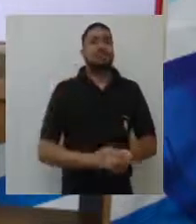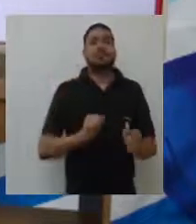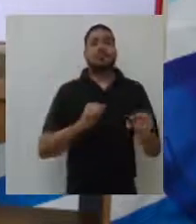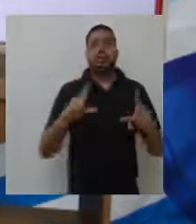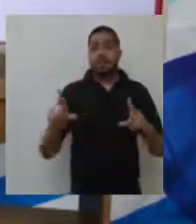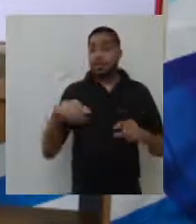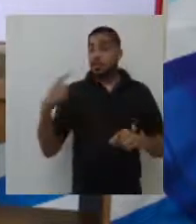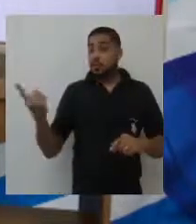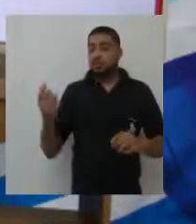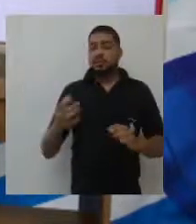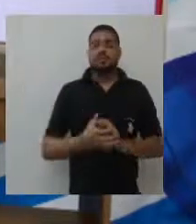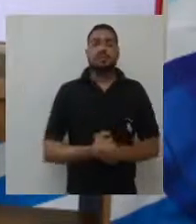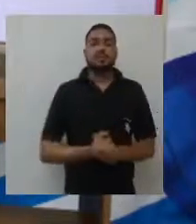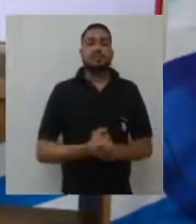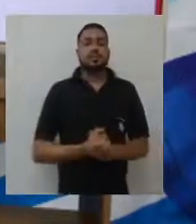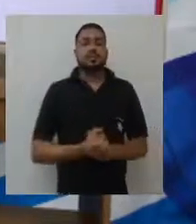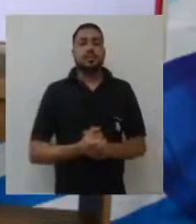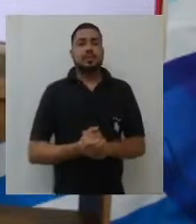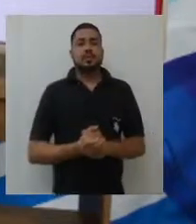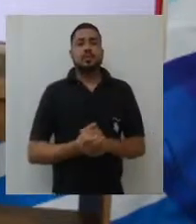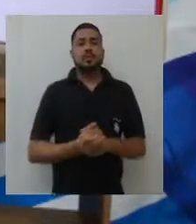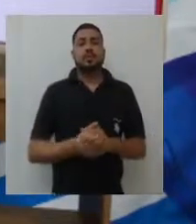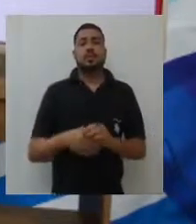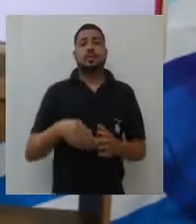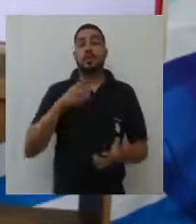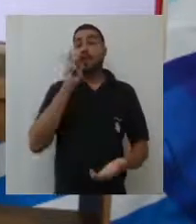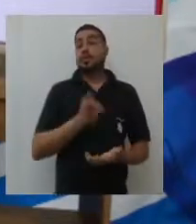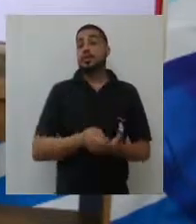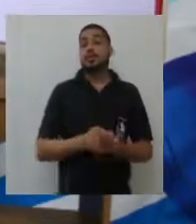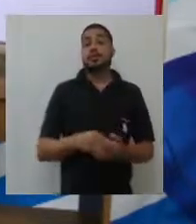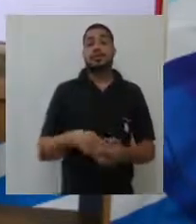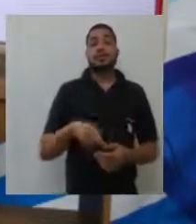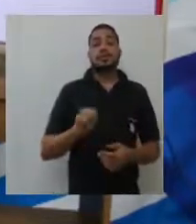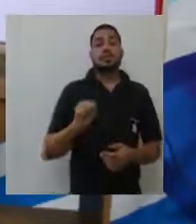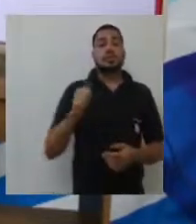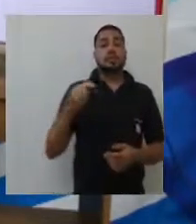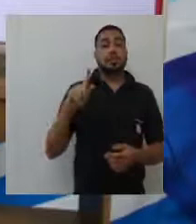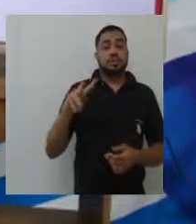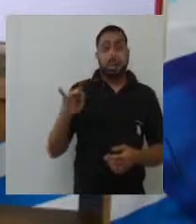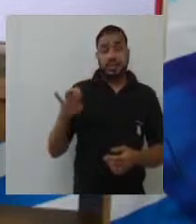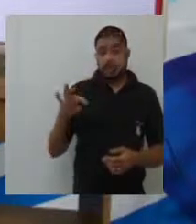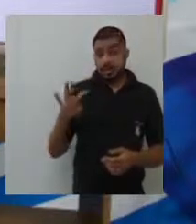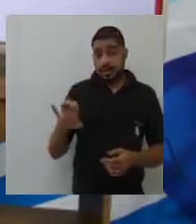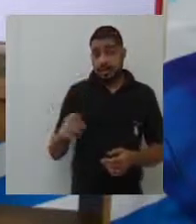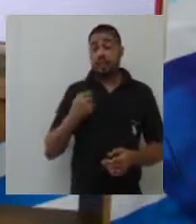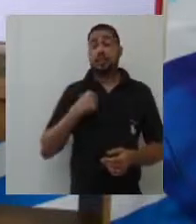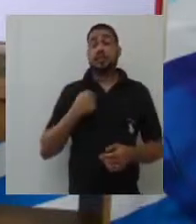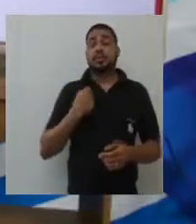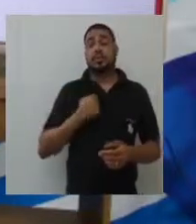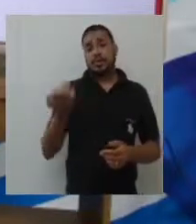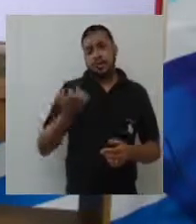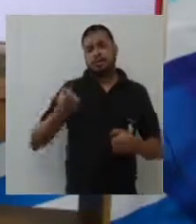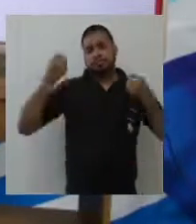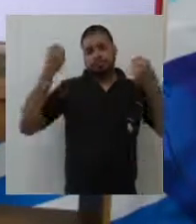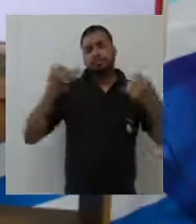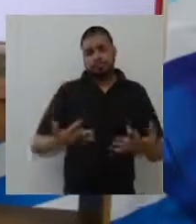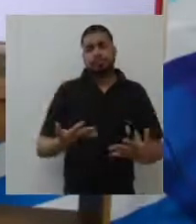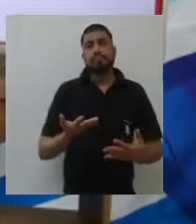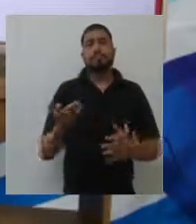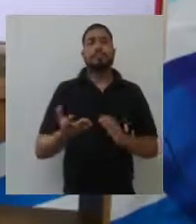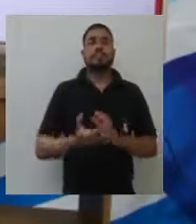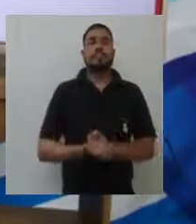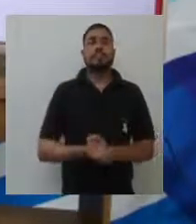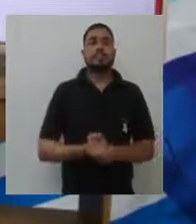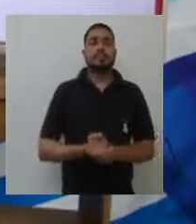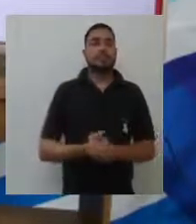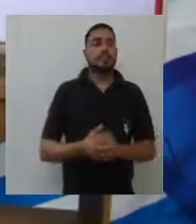tá? Quanto à razão soluto-solvente. Pessoal, essa razão eu quero relatar para vocês algo.